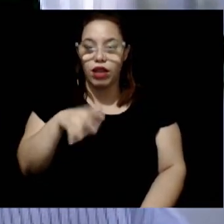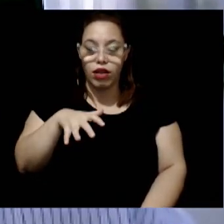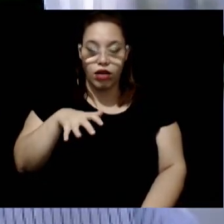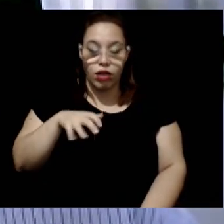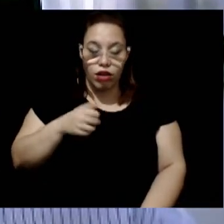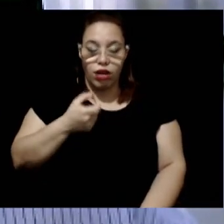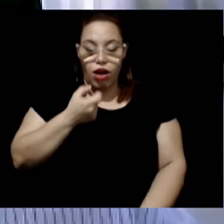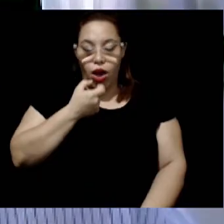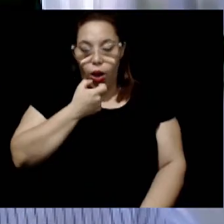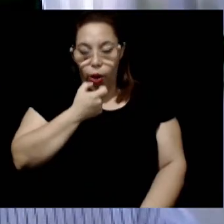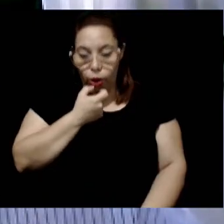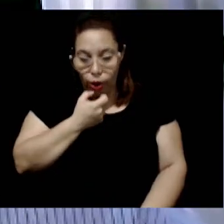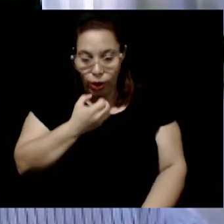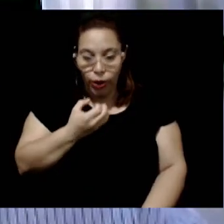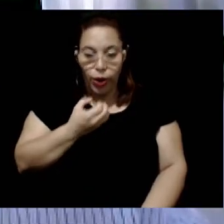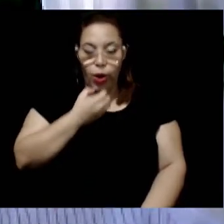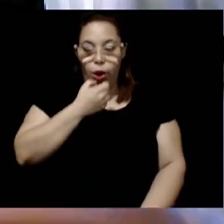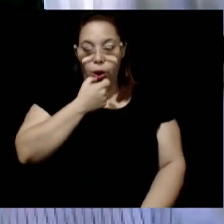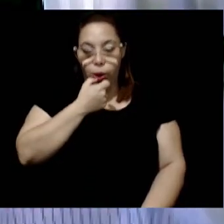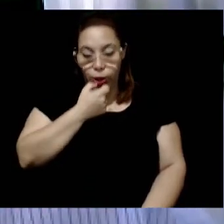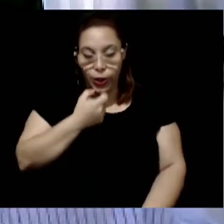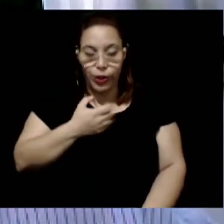para quem tem